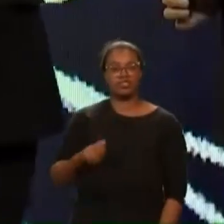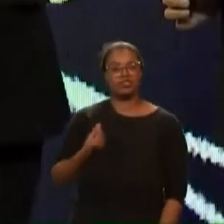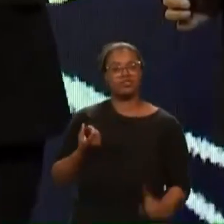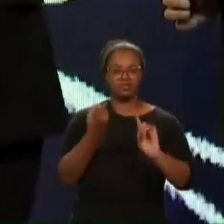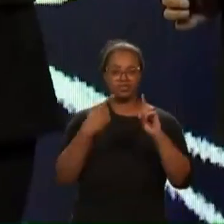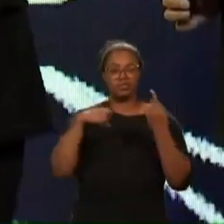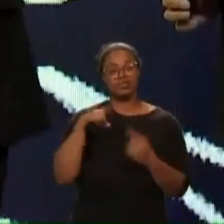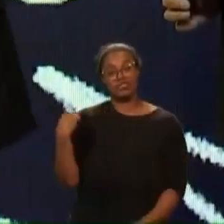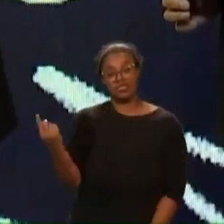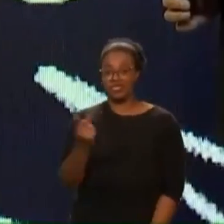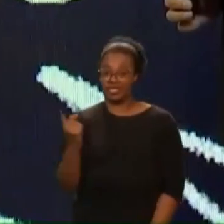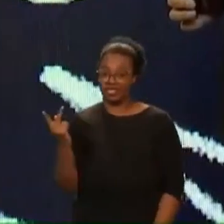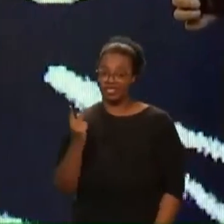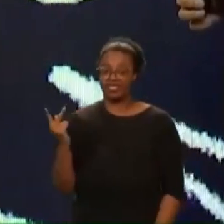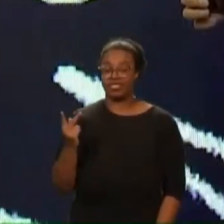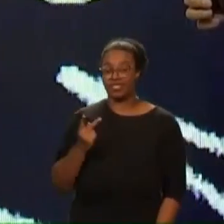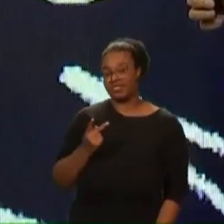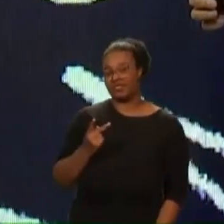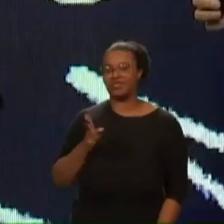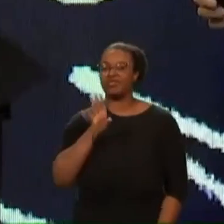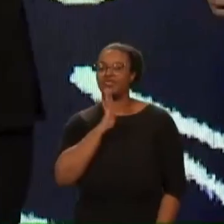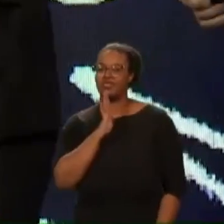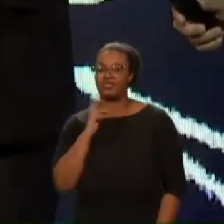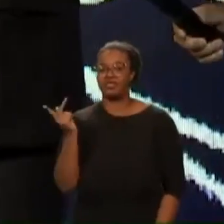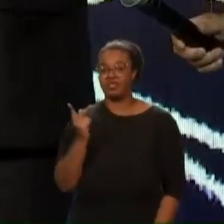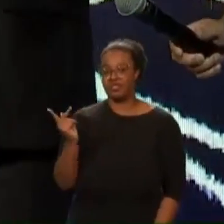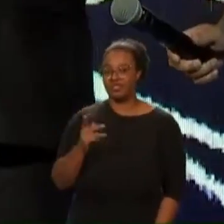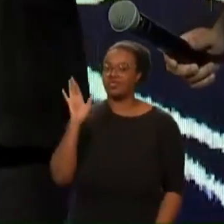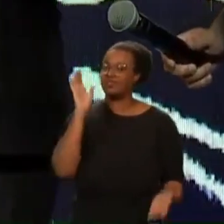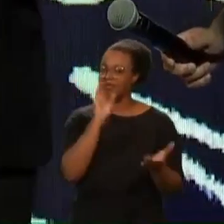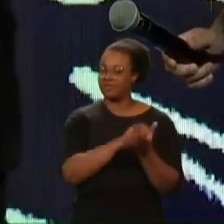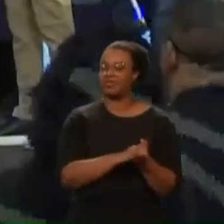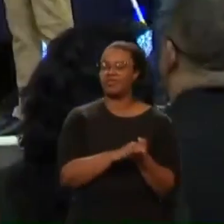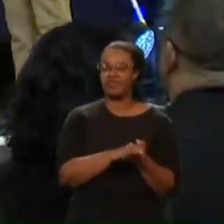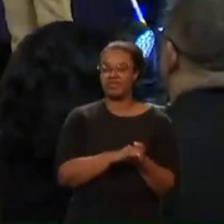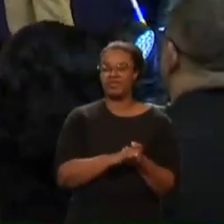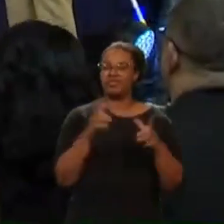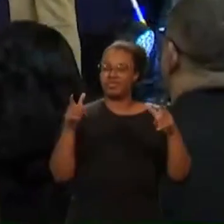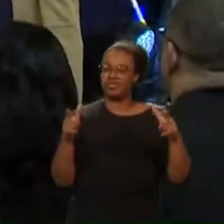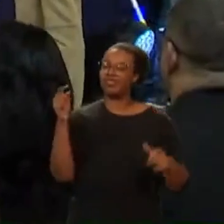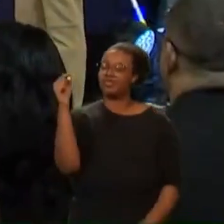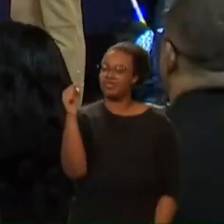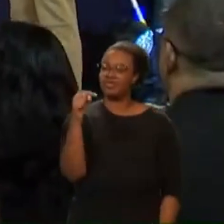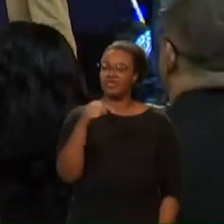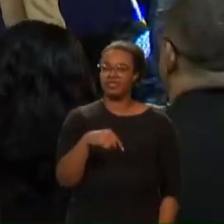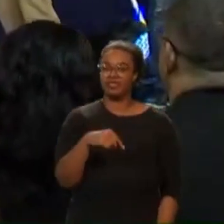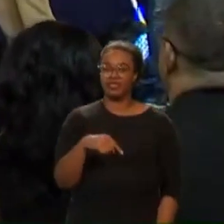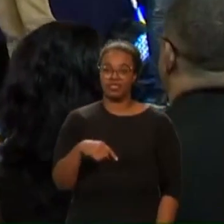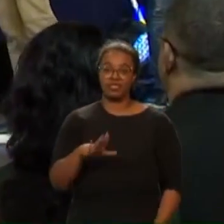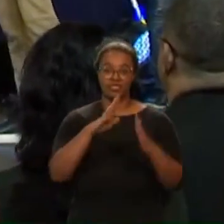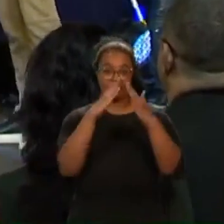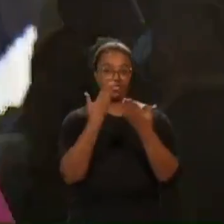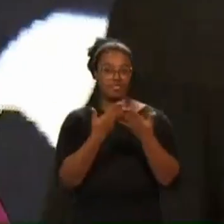nos conhecemos foi lá que nós casamos e foi nesse lugar eu lembro de um dia numa escola de oração